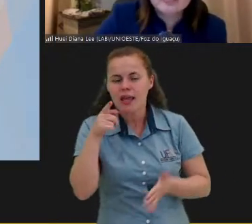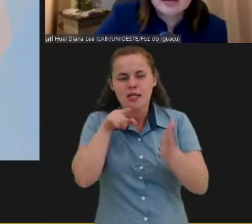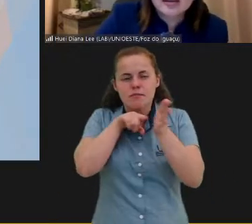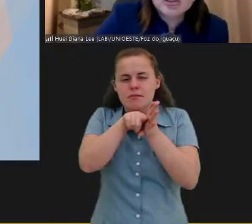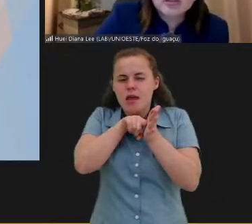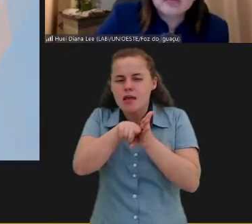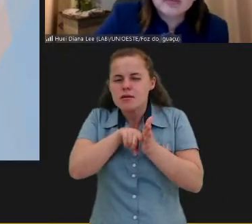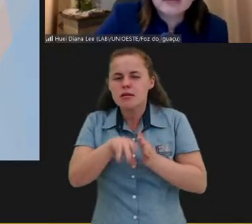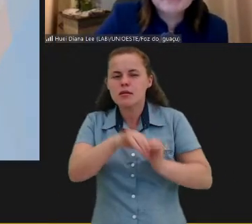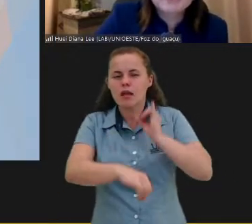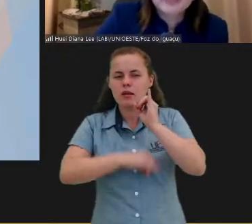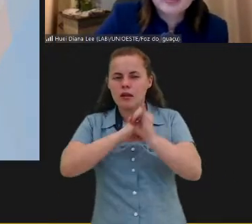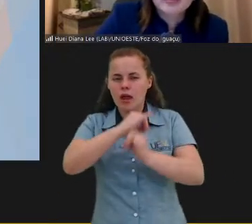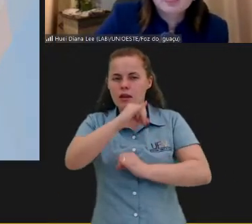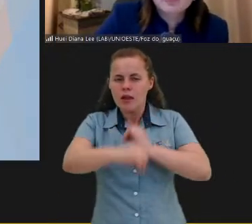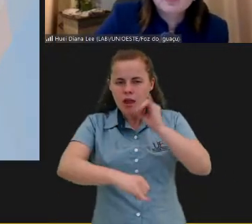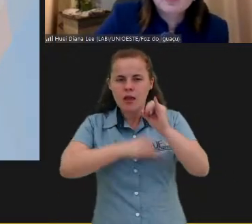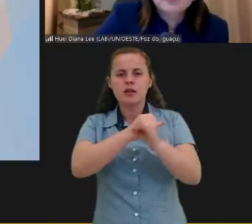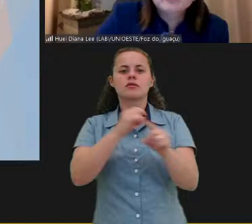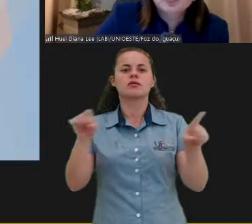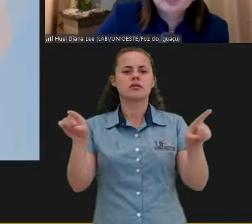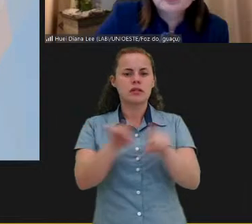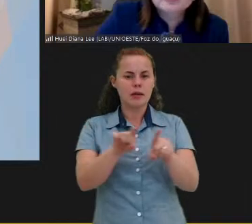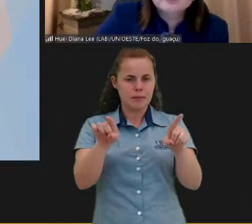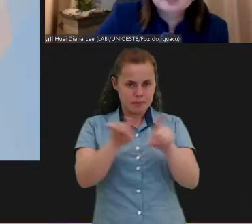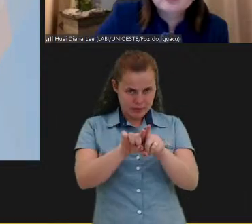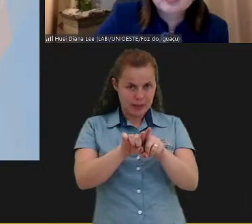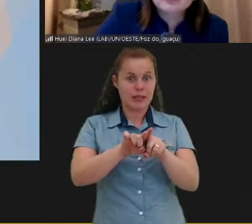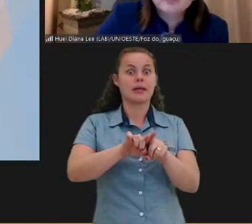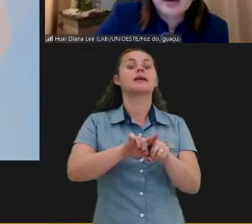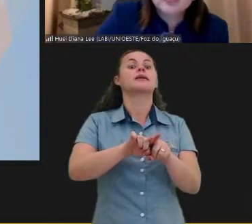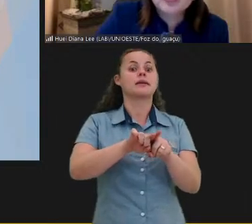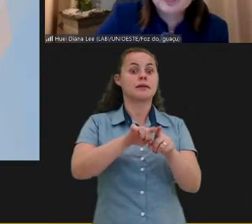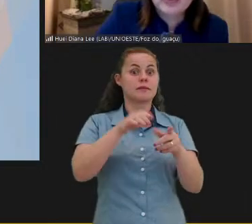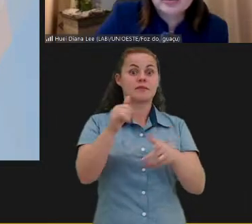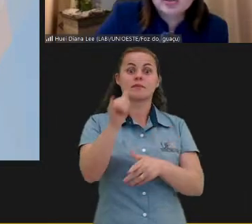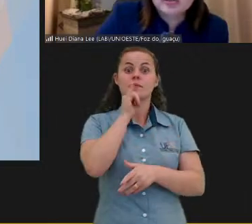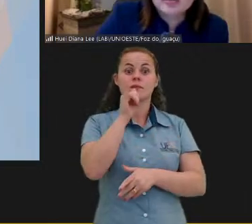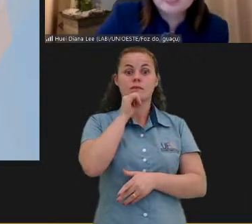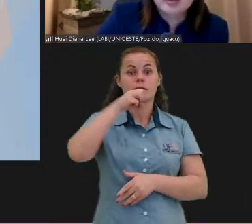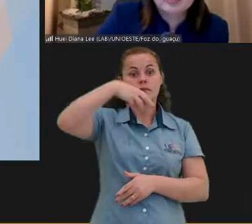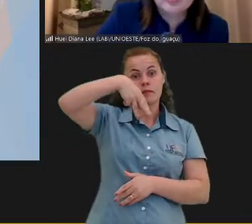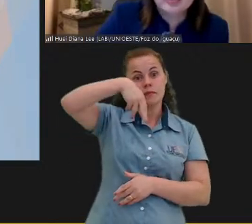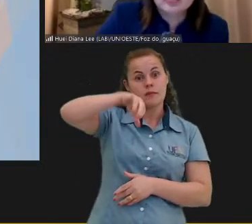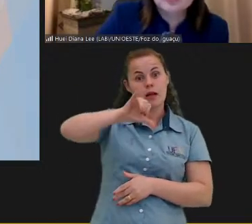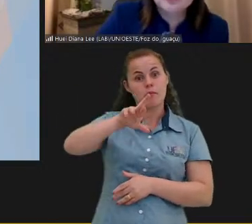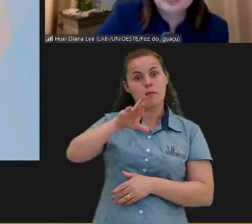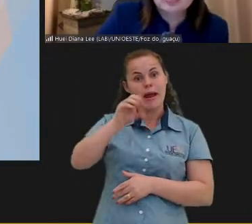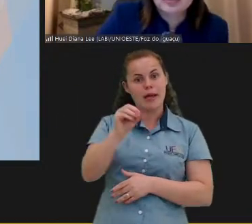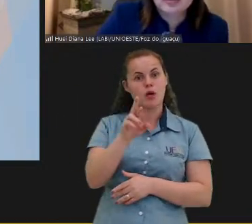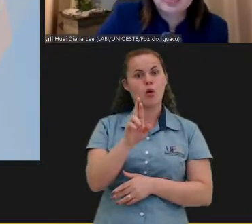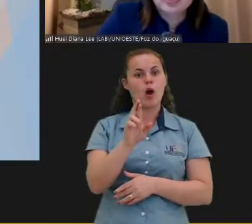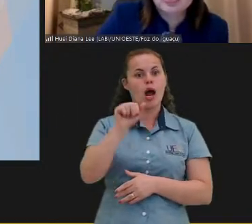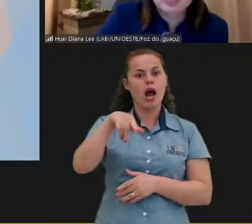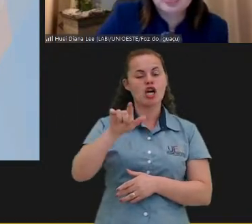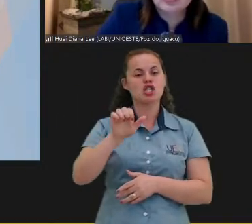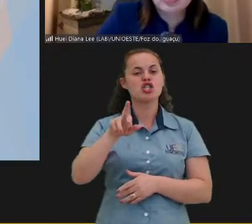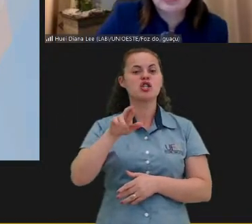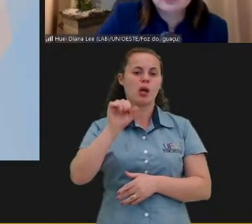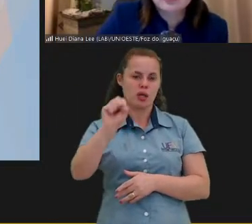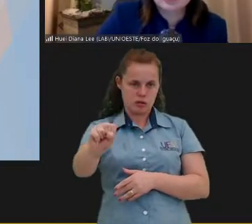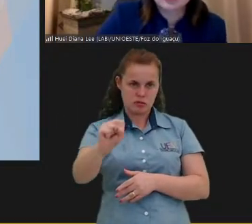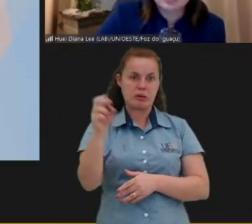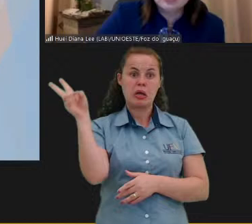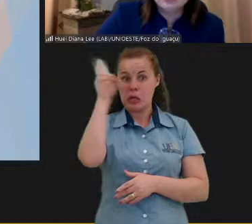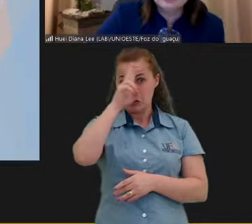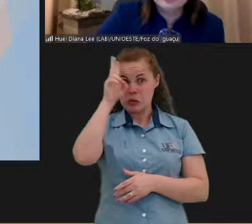na internet também. Um outro exemplo chamado Micro Rangers, que é lá do Museu de História Natural